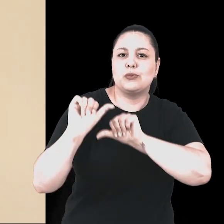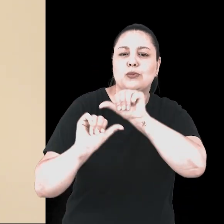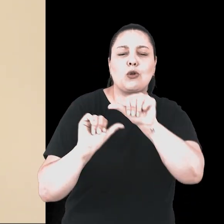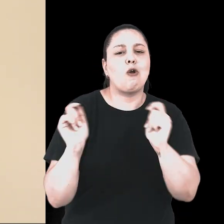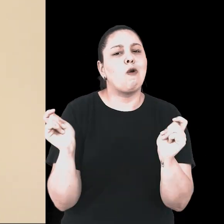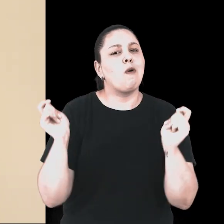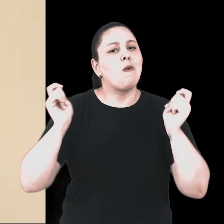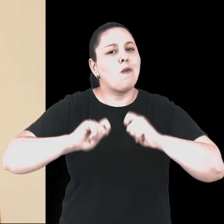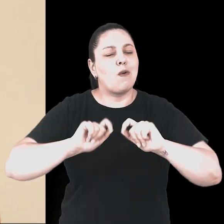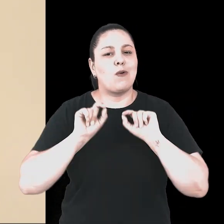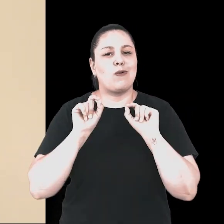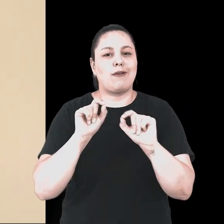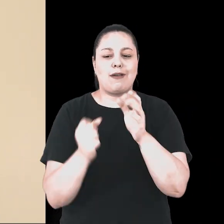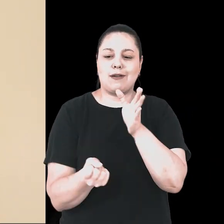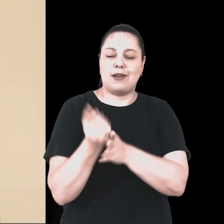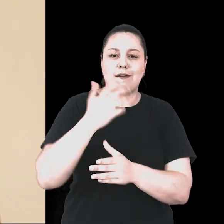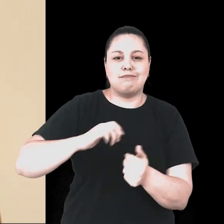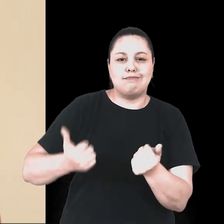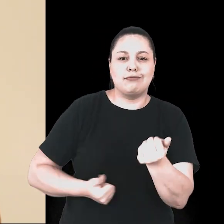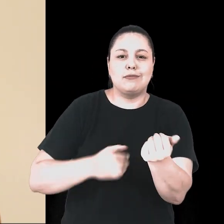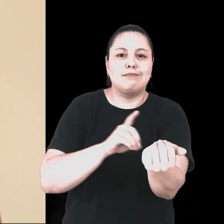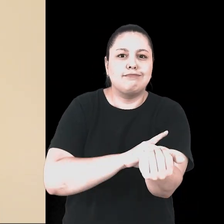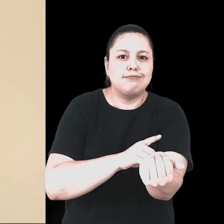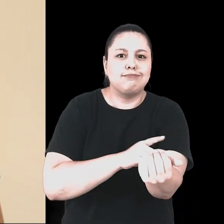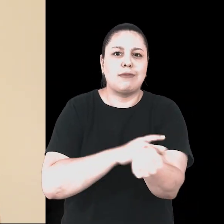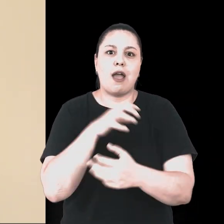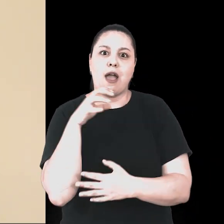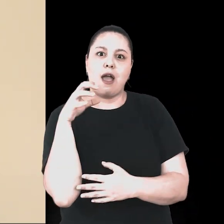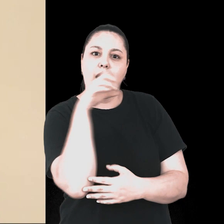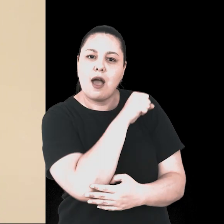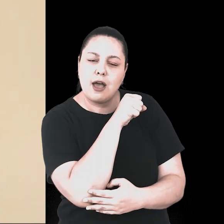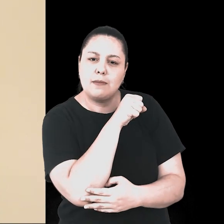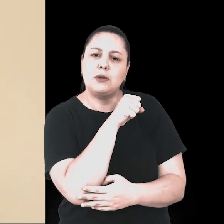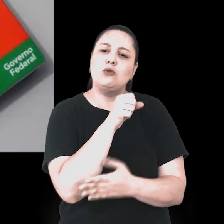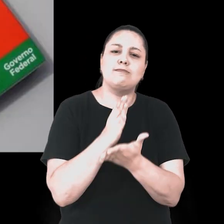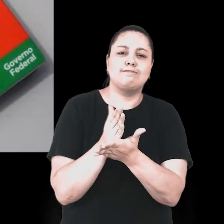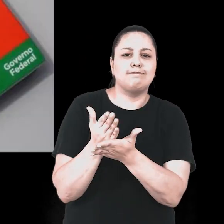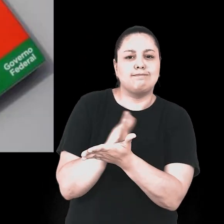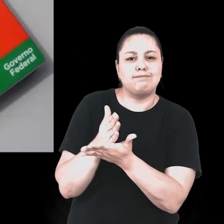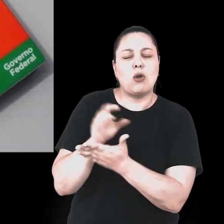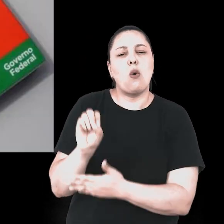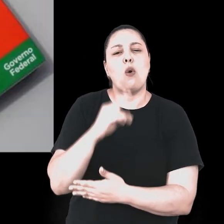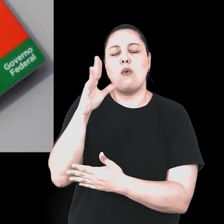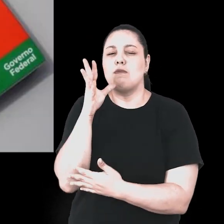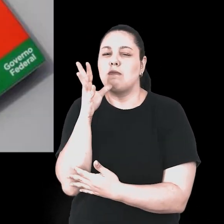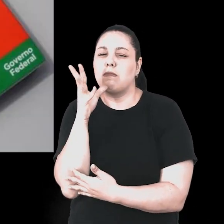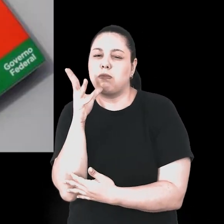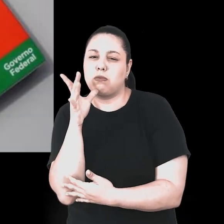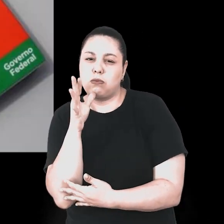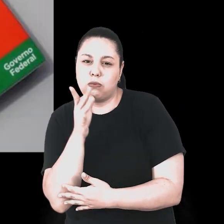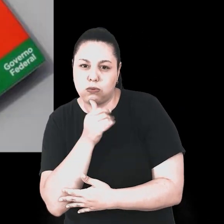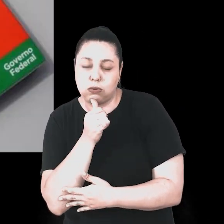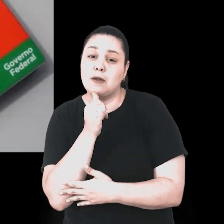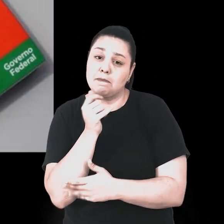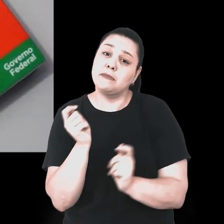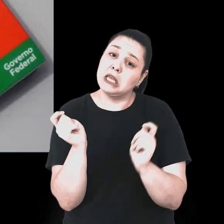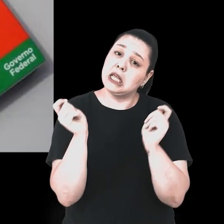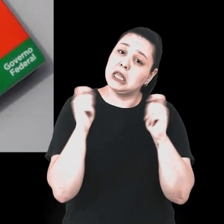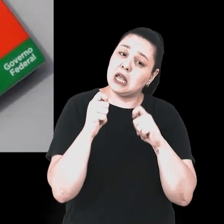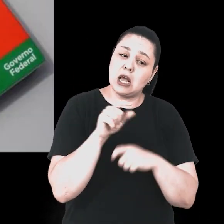de insulina, permitindo a criação de insulinas de ação rápida, intermediária ou